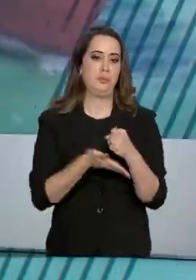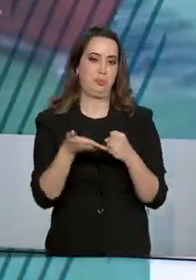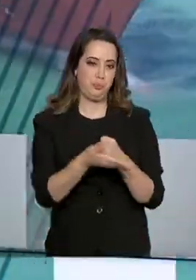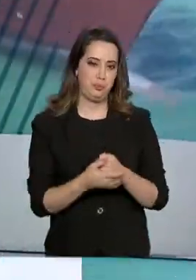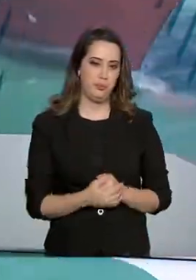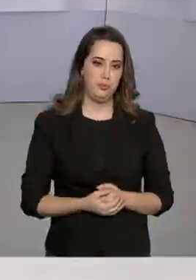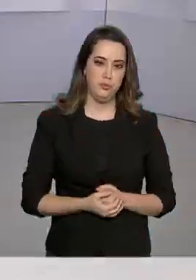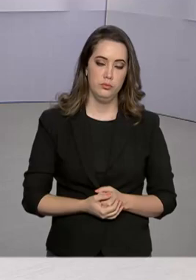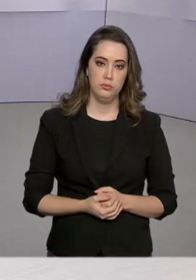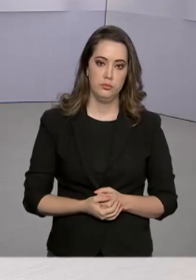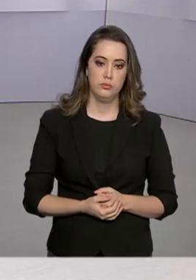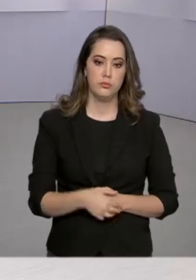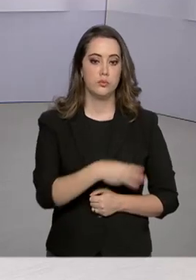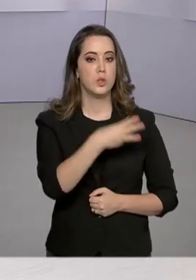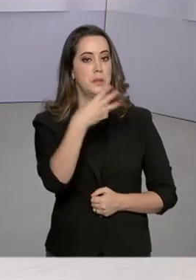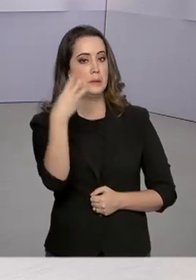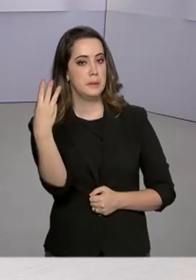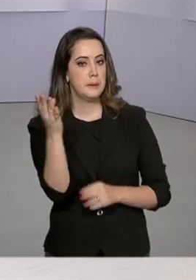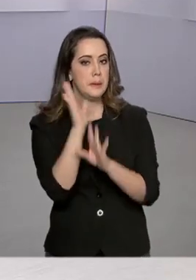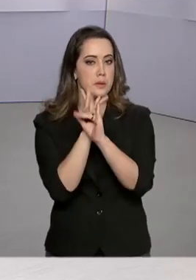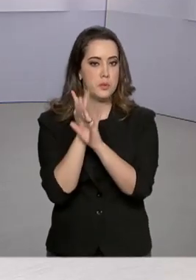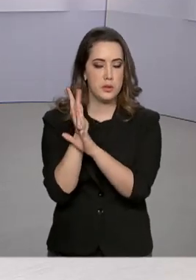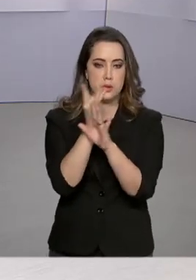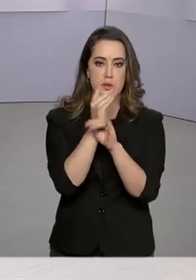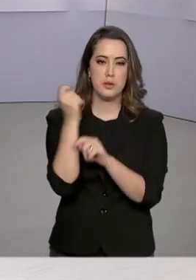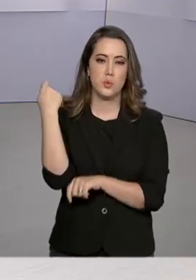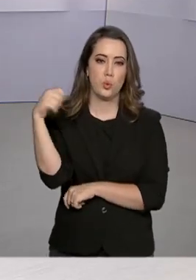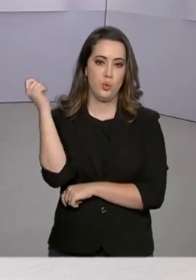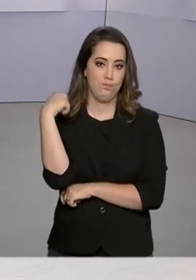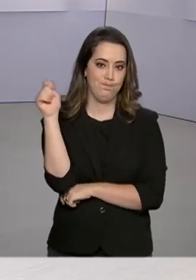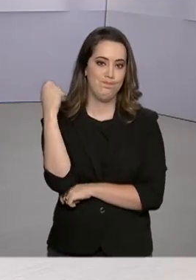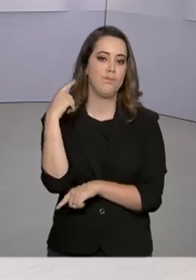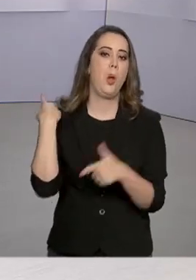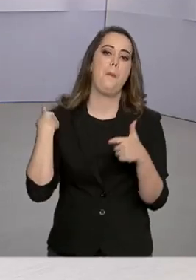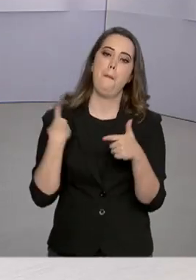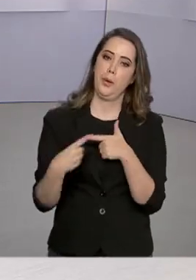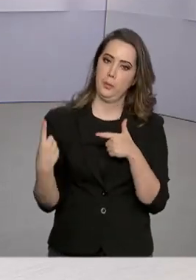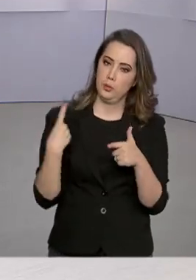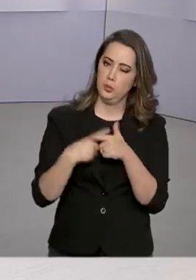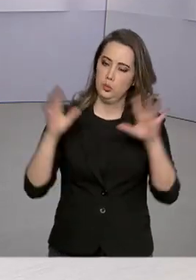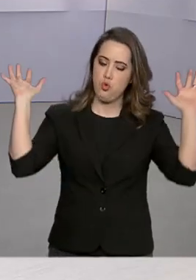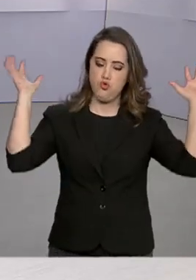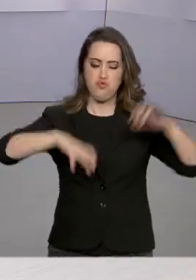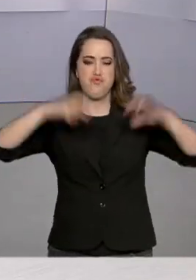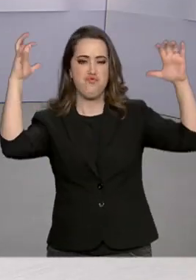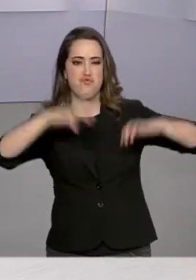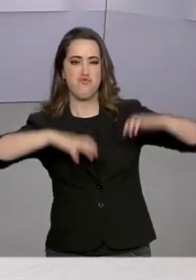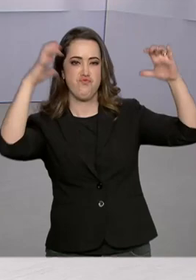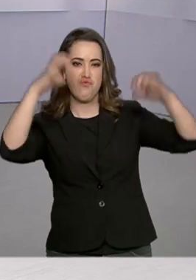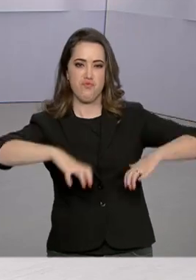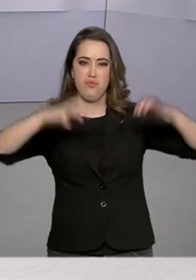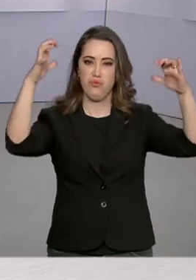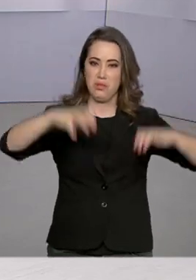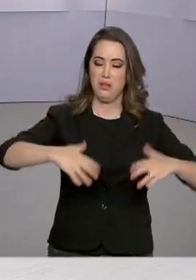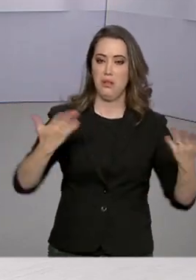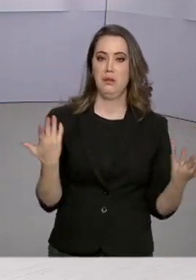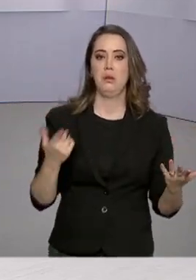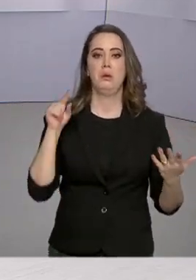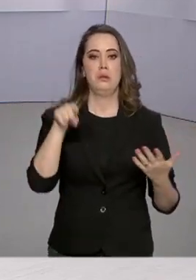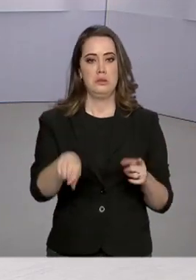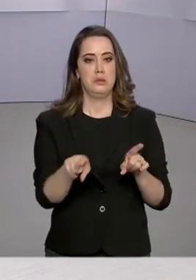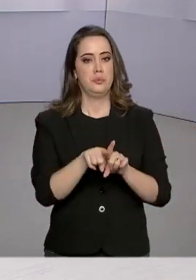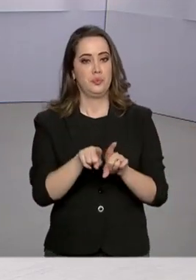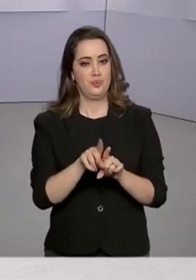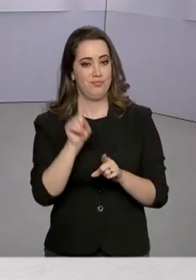essenciais três municípios do rio grande do sul foram atingidos por chuvas intensas angus canguçu pedras